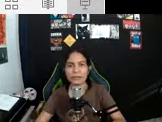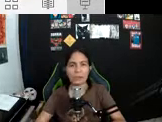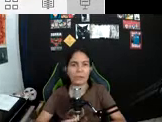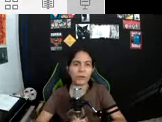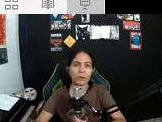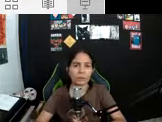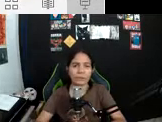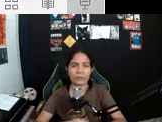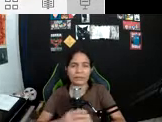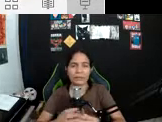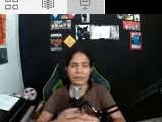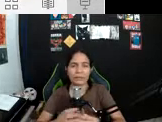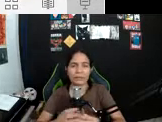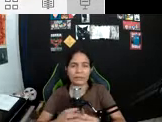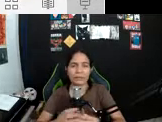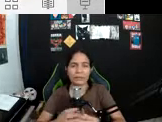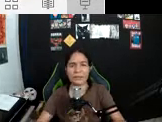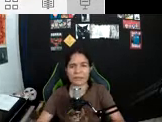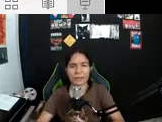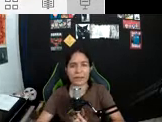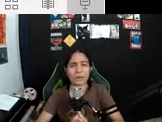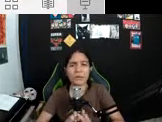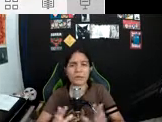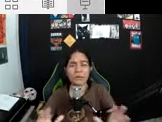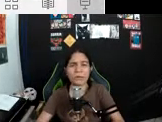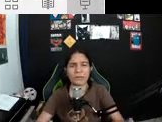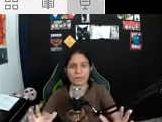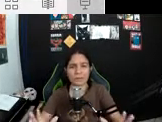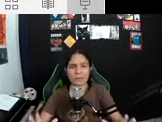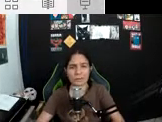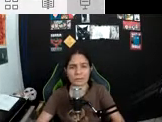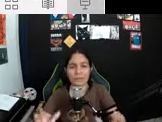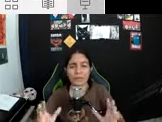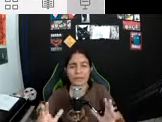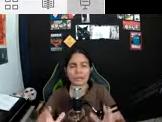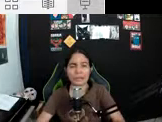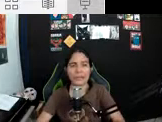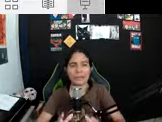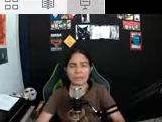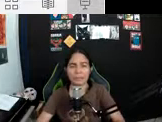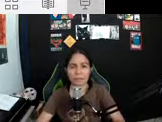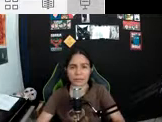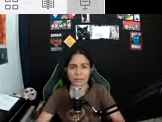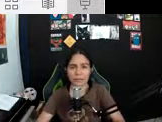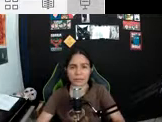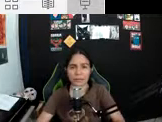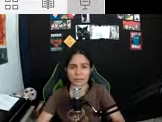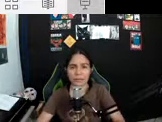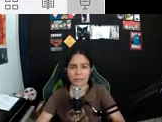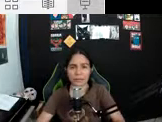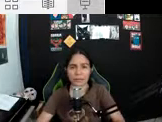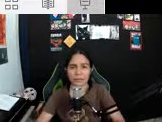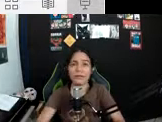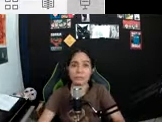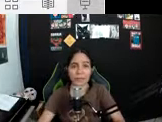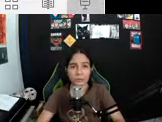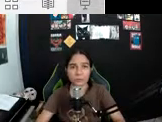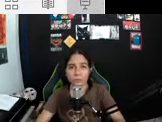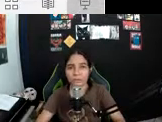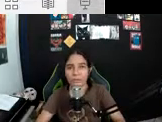no ambulatório, clínica, seja urgência, emergência, seja lá qual for o ambiente que vocês estejam trabalhando. Pode ser